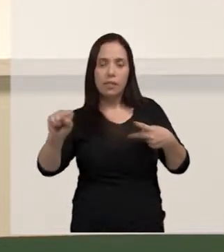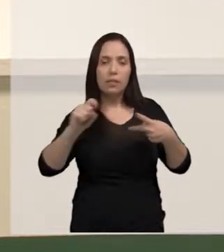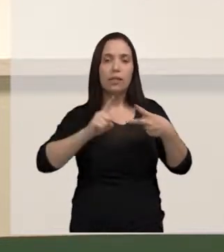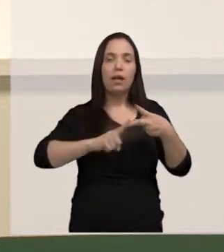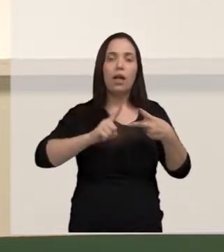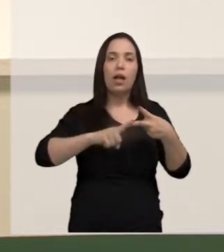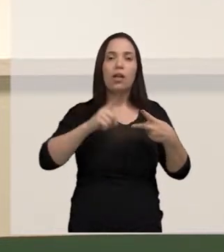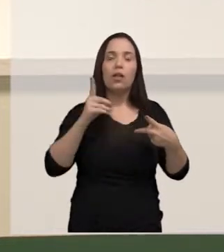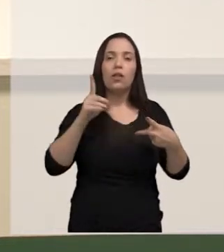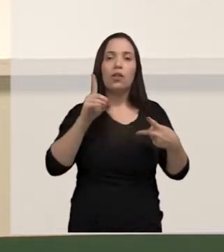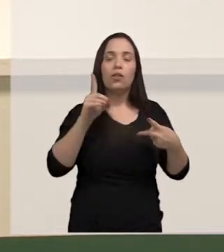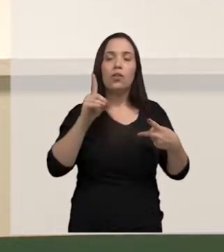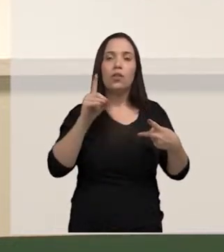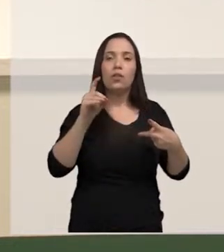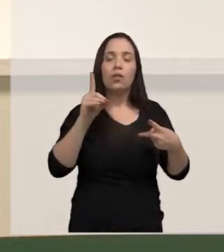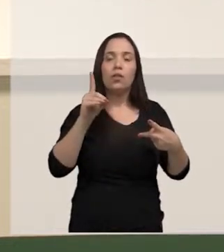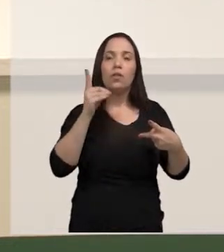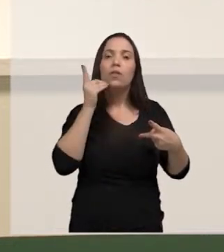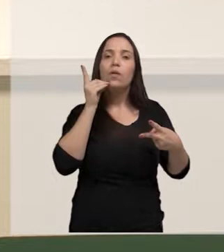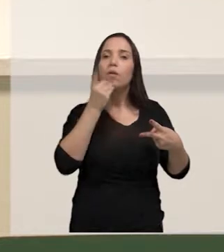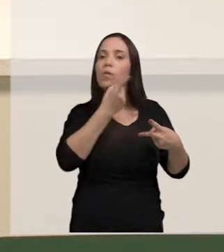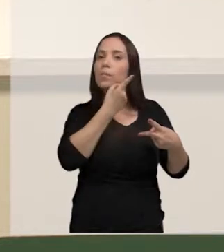Neto. Genesias Noronha e Domingos Neto se